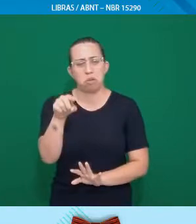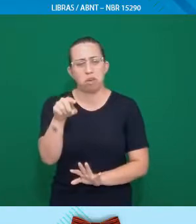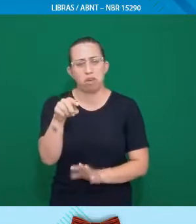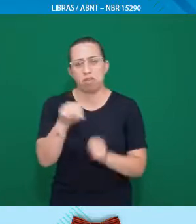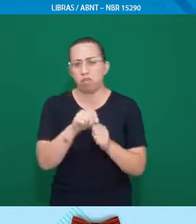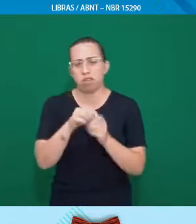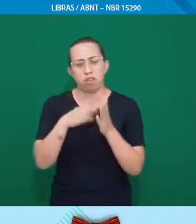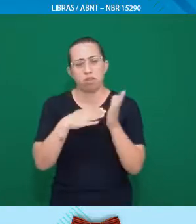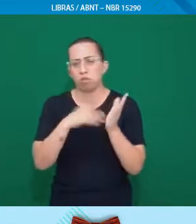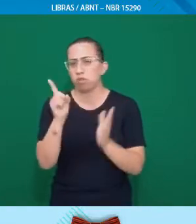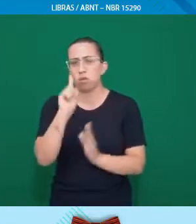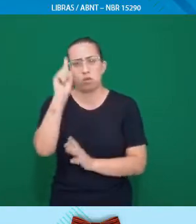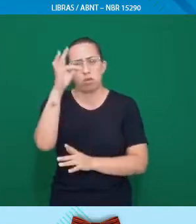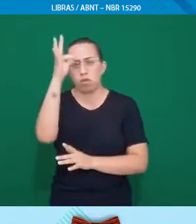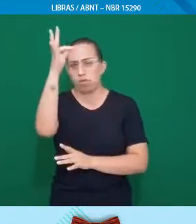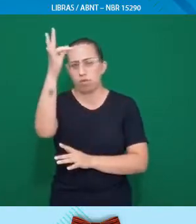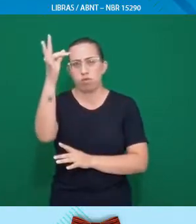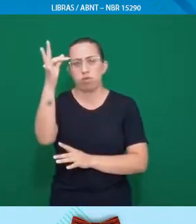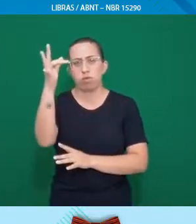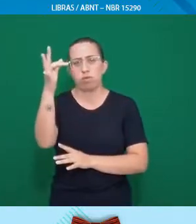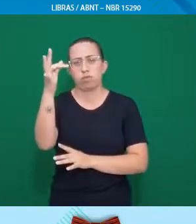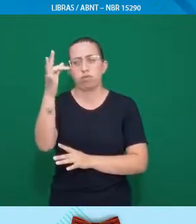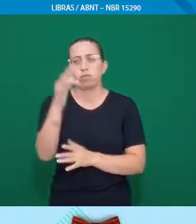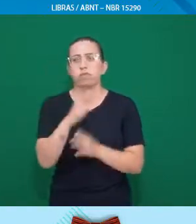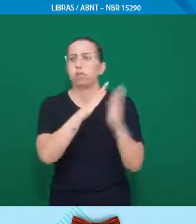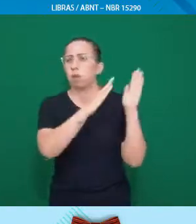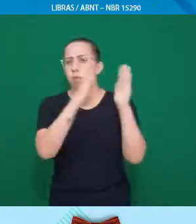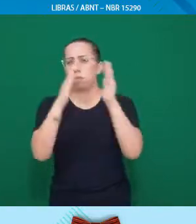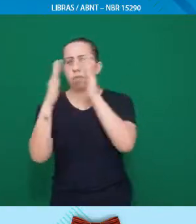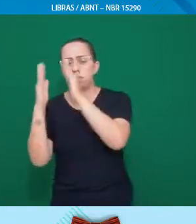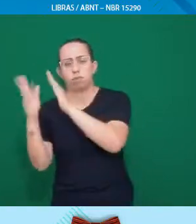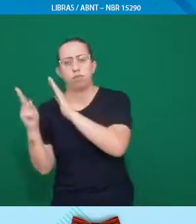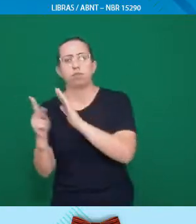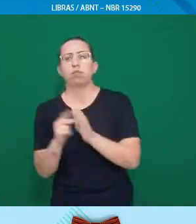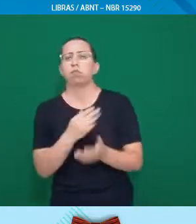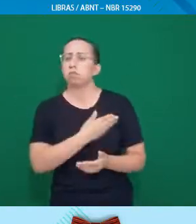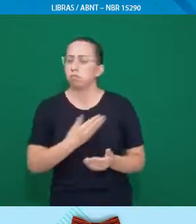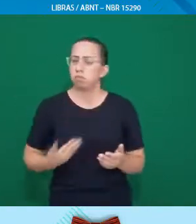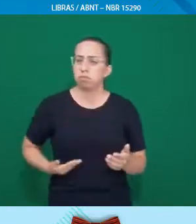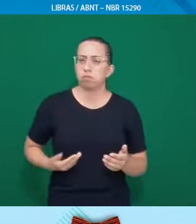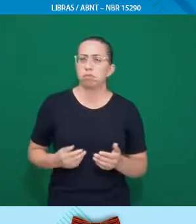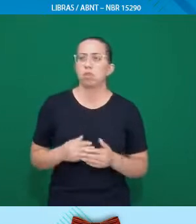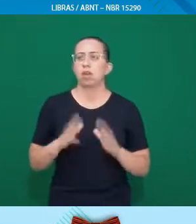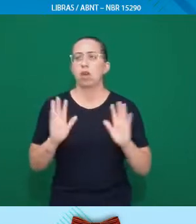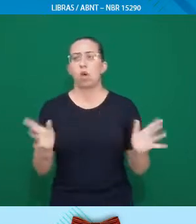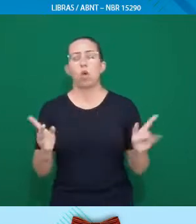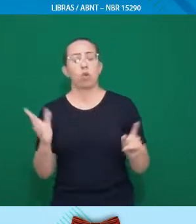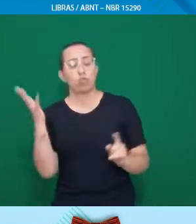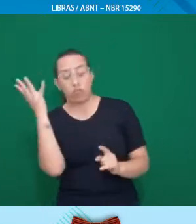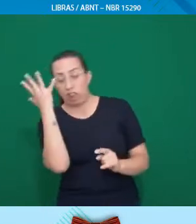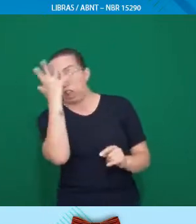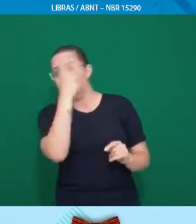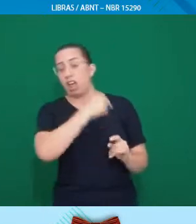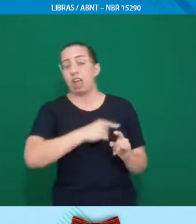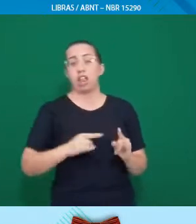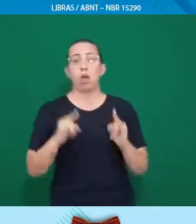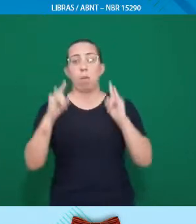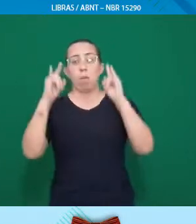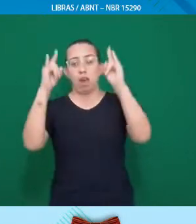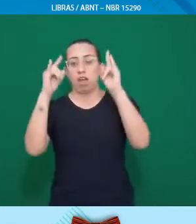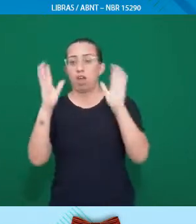é isso na visão a biblioteca pública é que hoje está aqui